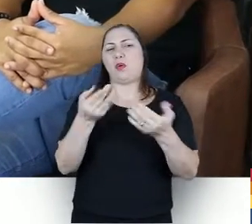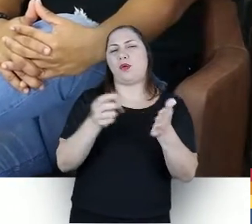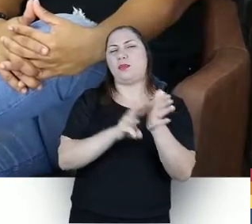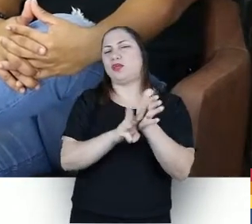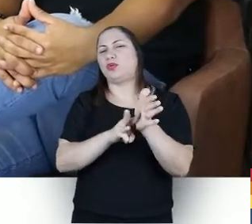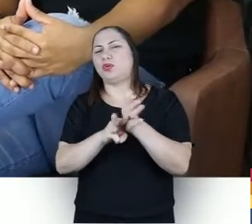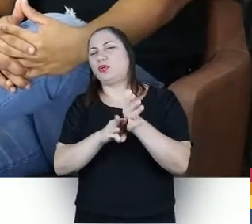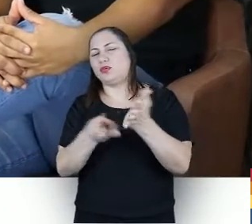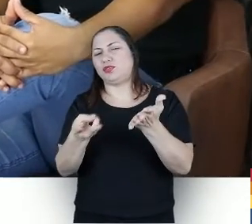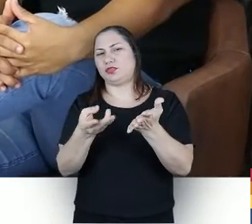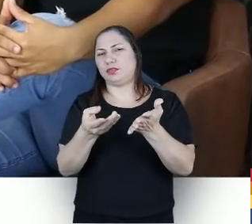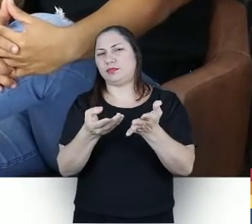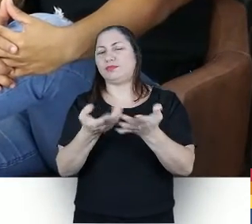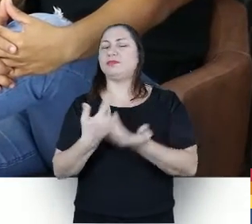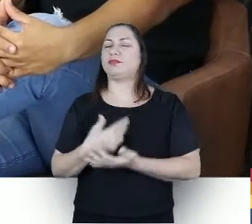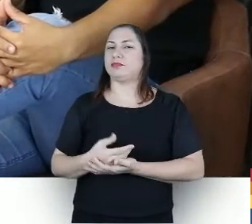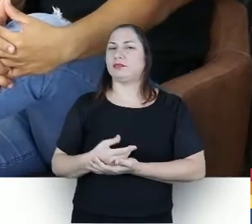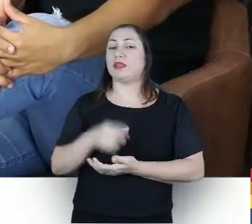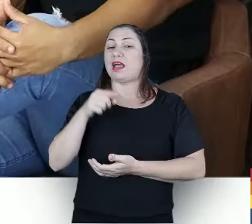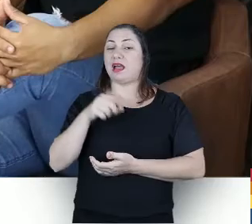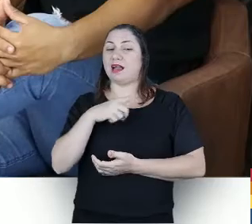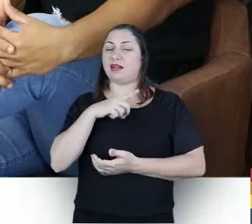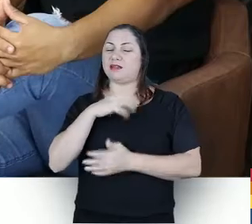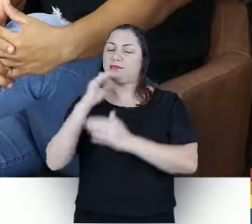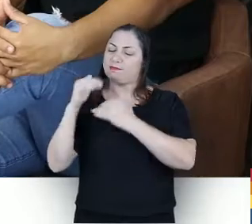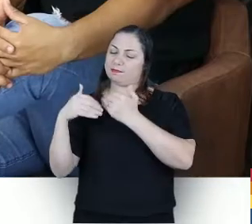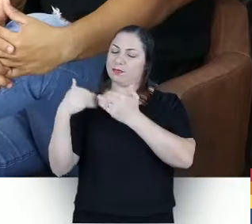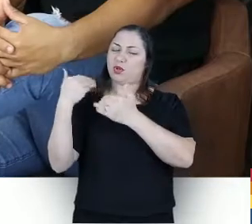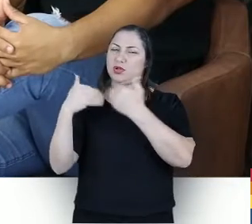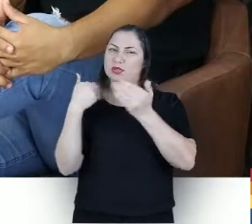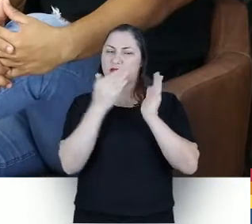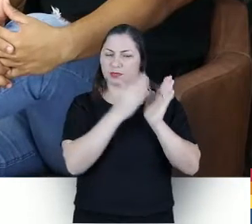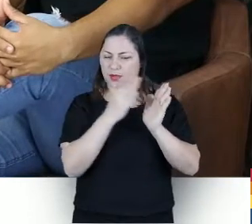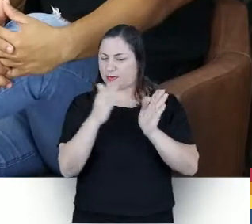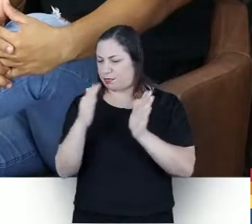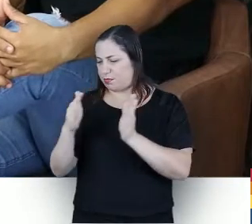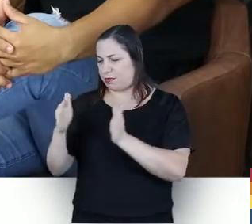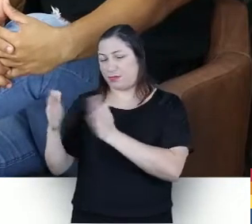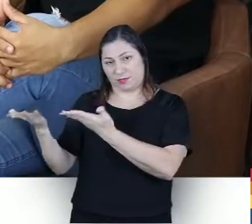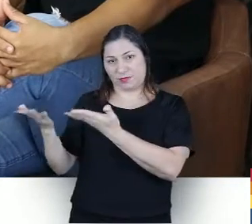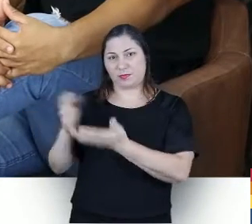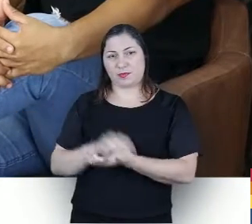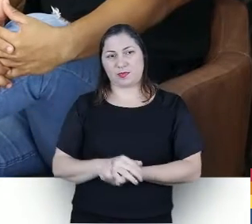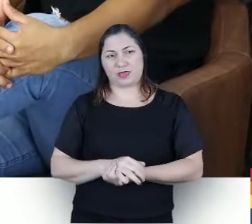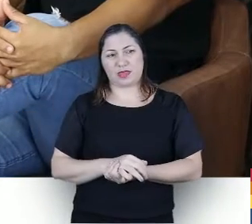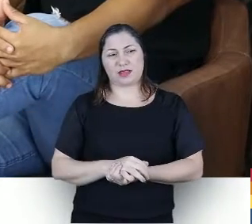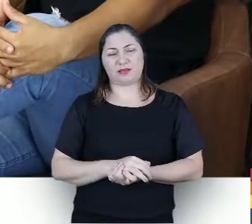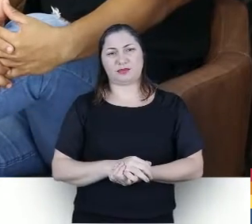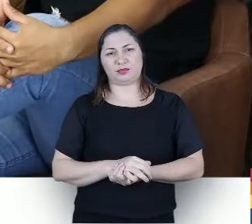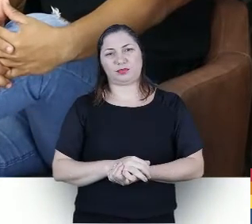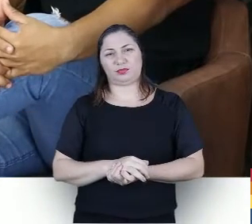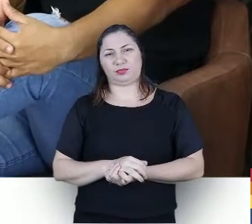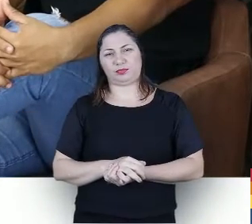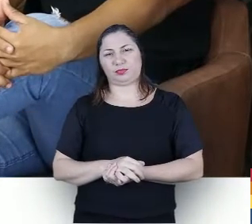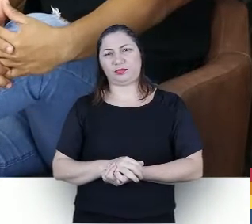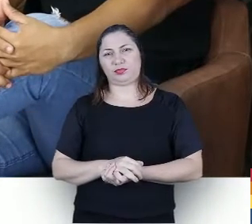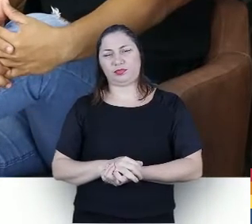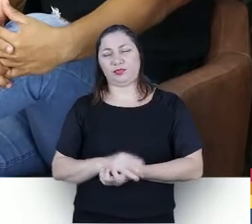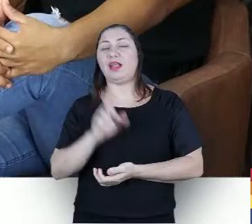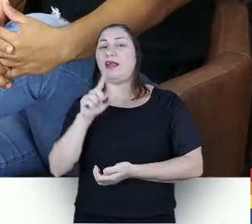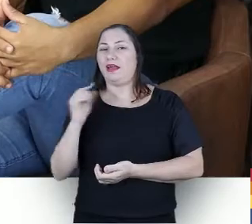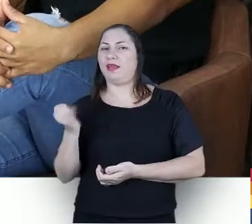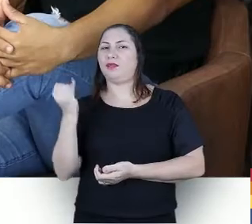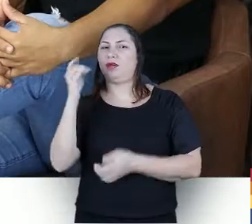para elaborar de fato uma sequência didática, mas quando você pensa naquilo que você quer alcançar, quantas aulas eu vou levar para isso, o que eu vou fazer,